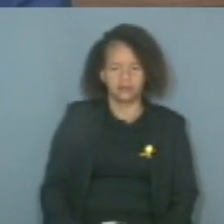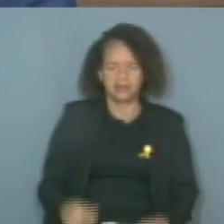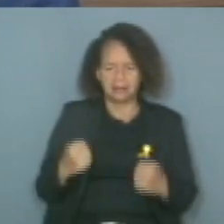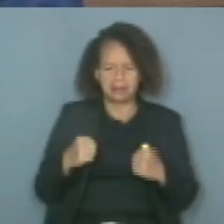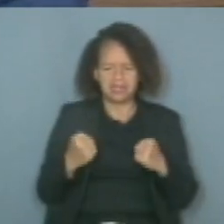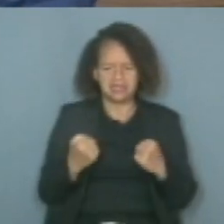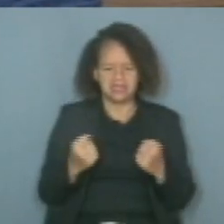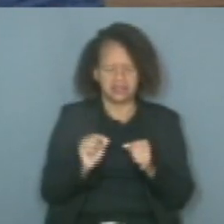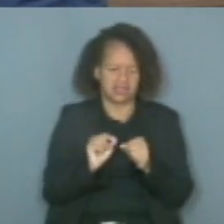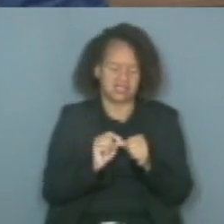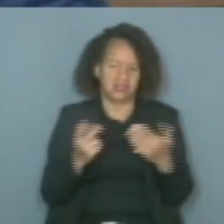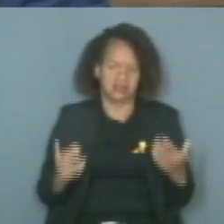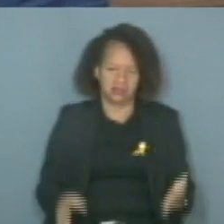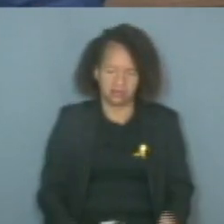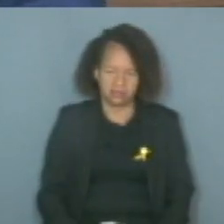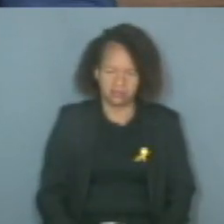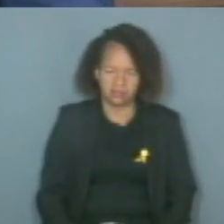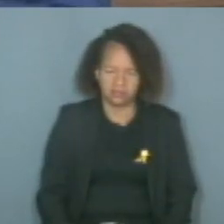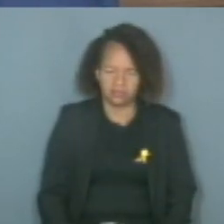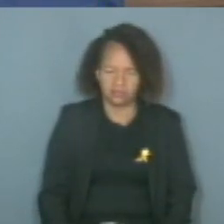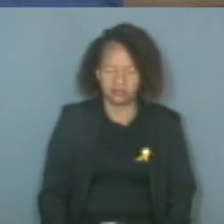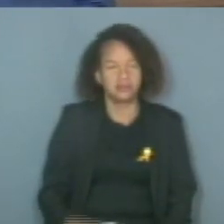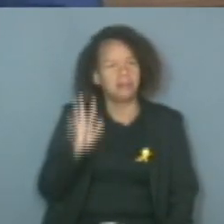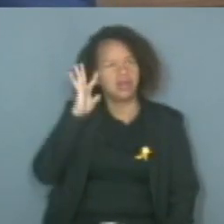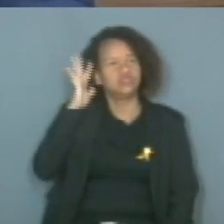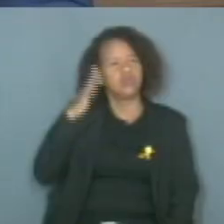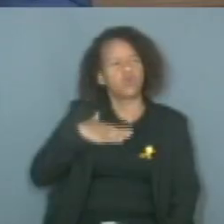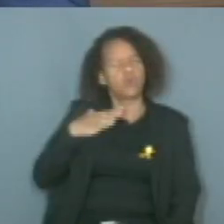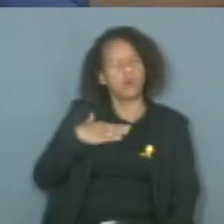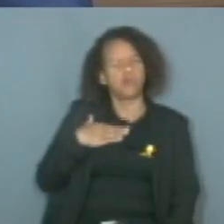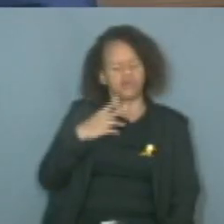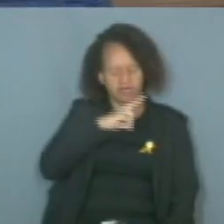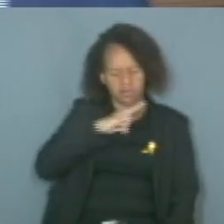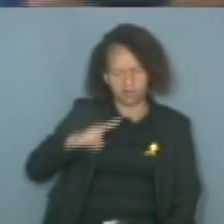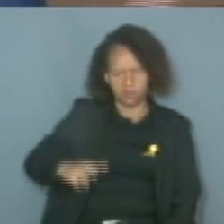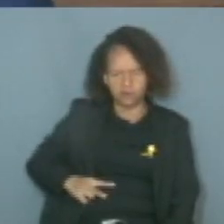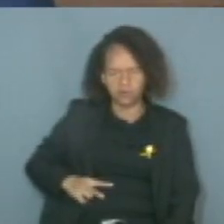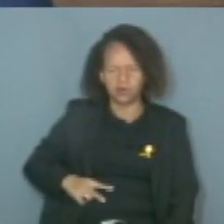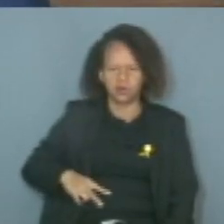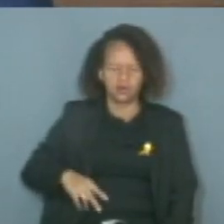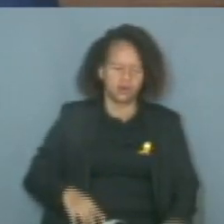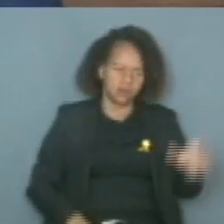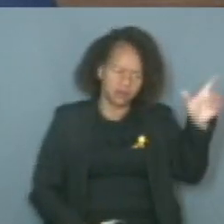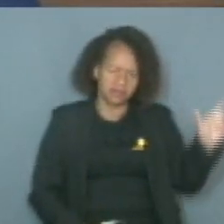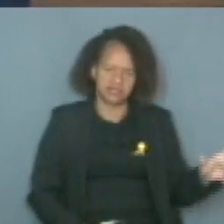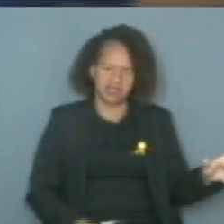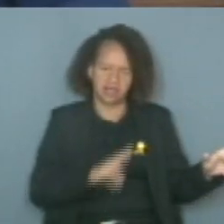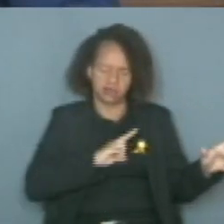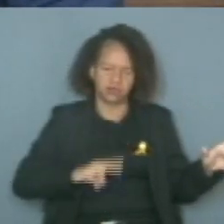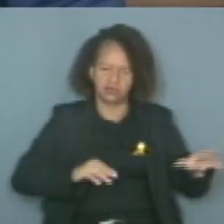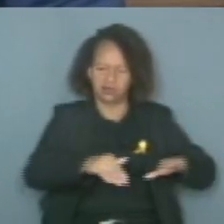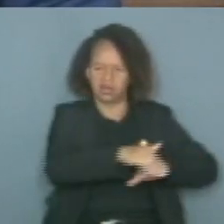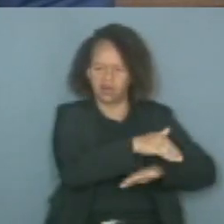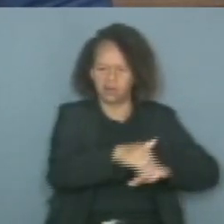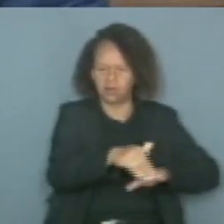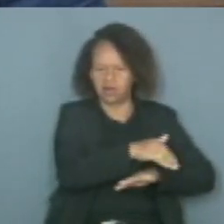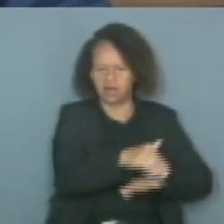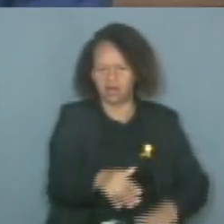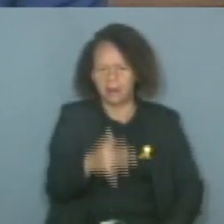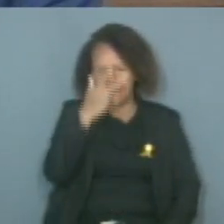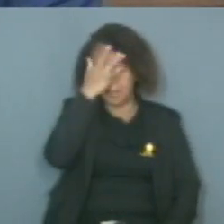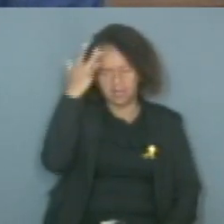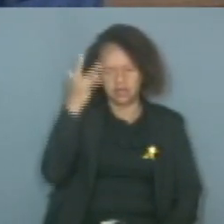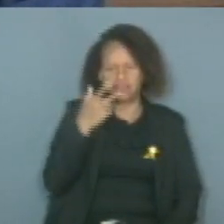isso não pode acontecer. Imagine eu como vereador, ou imagine a vereadora na rua,